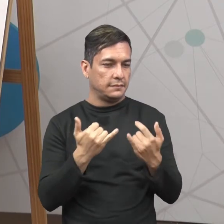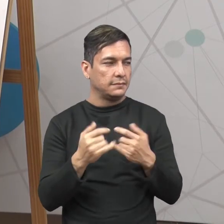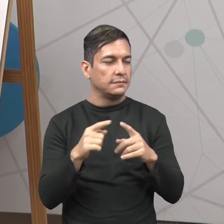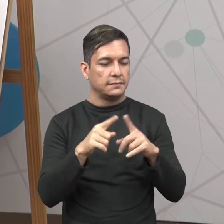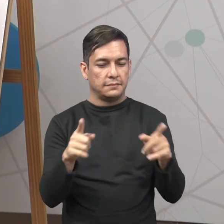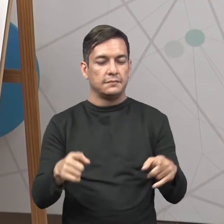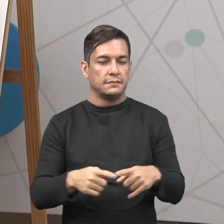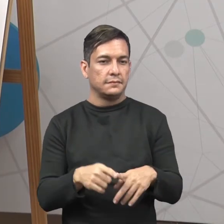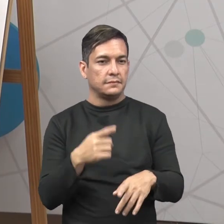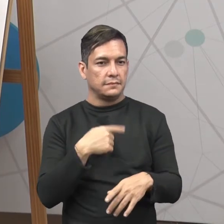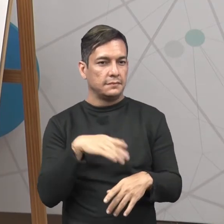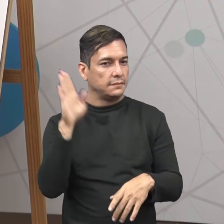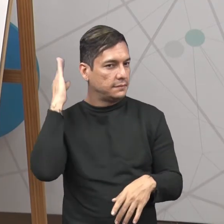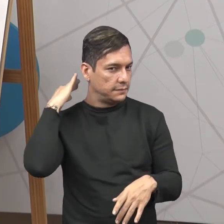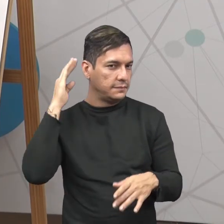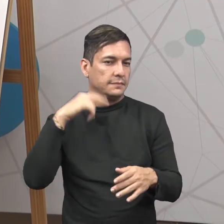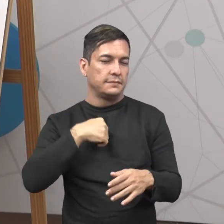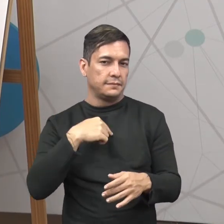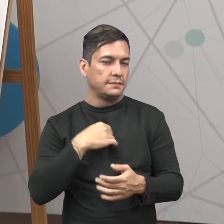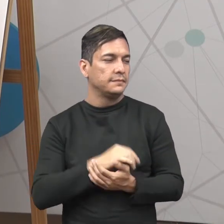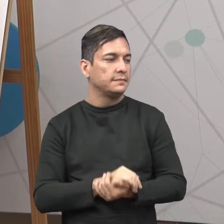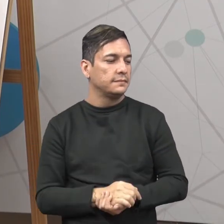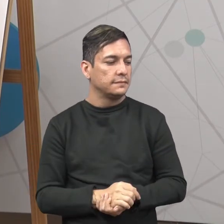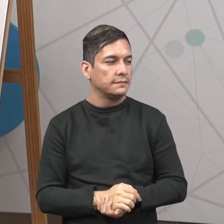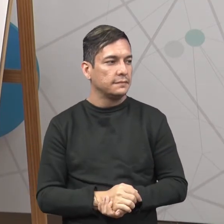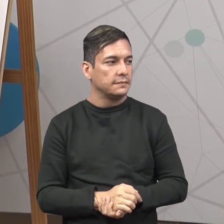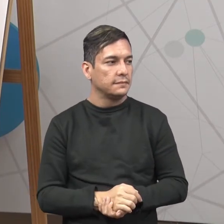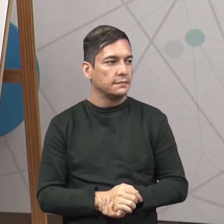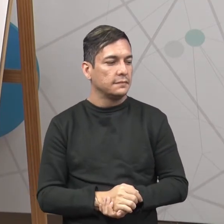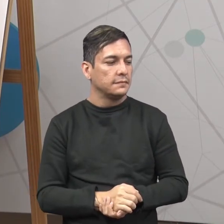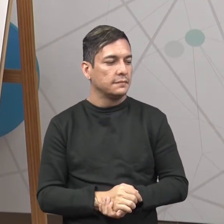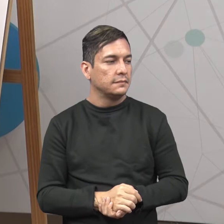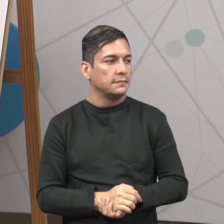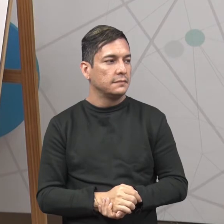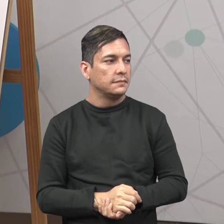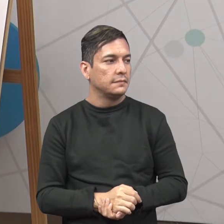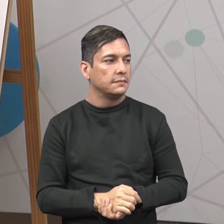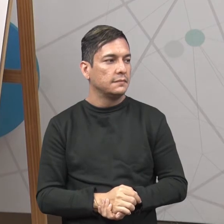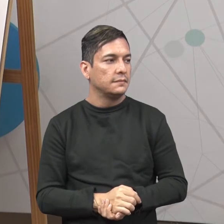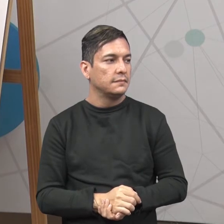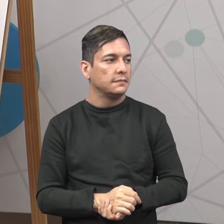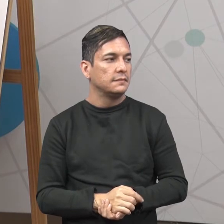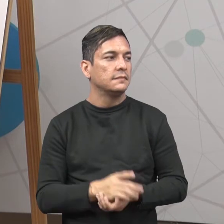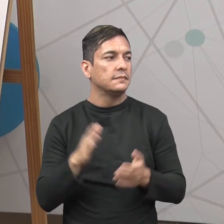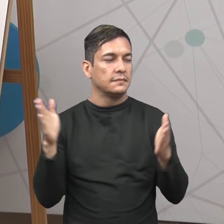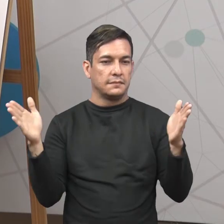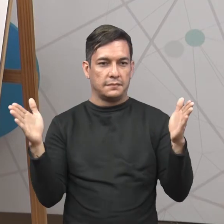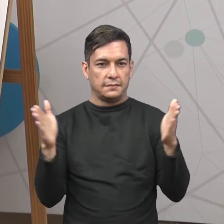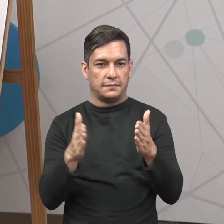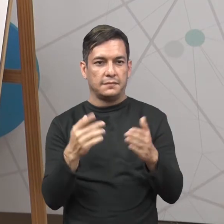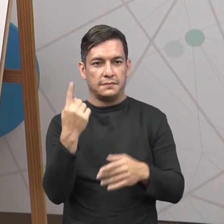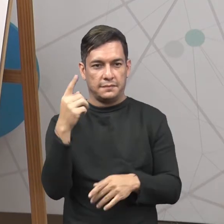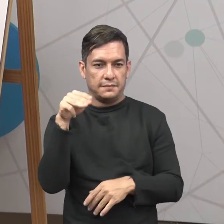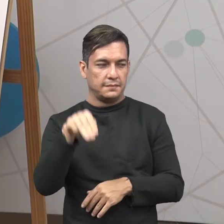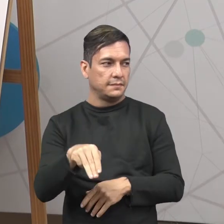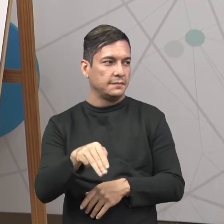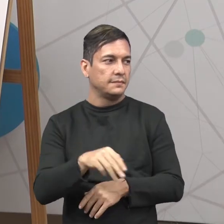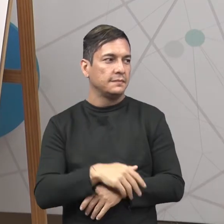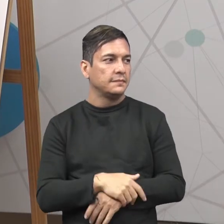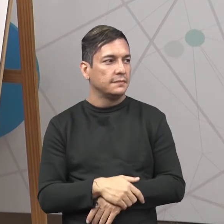do quadro que está aqui atrás de mim? Então, ele é menor que 1 metro, não é